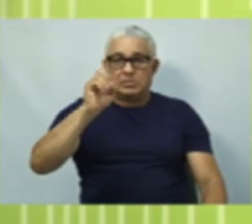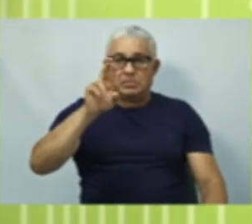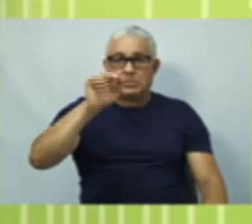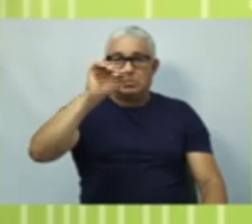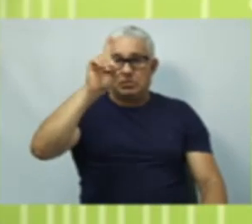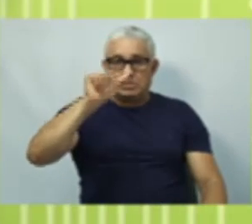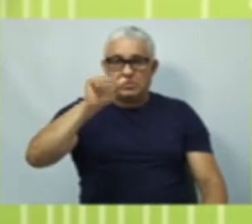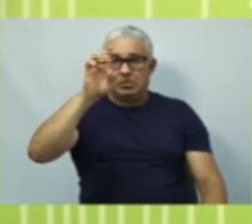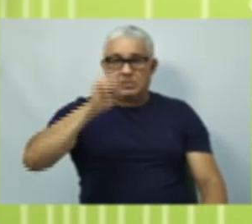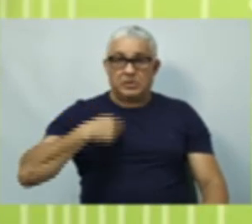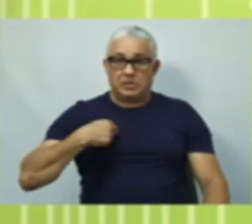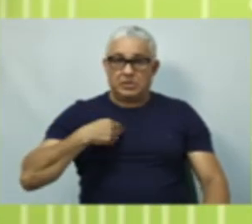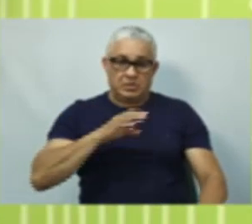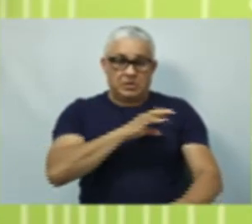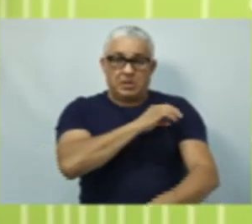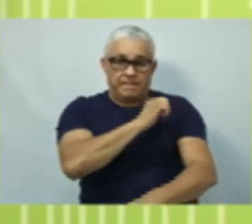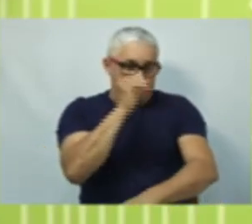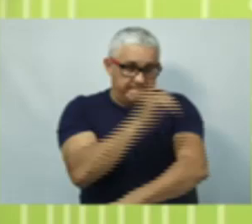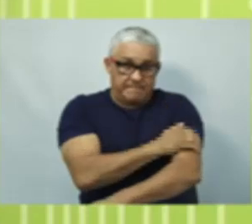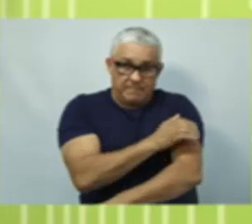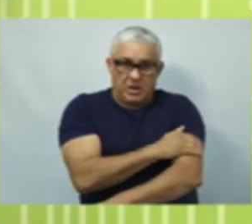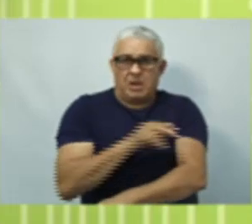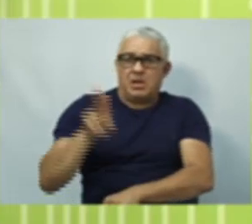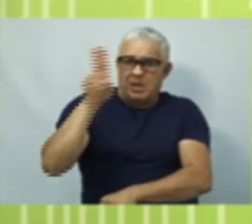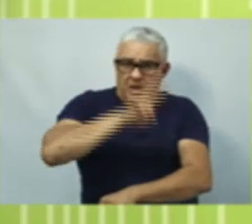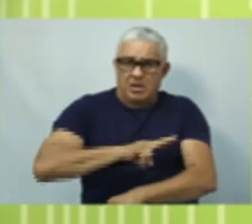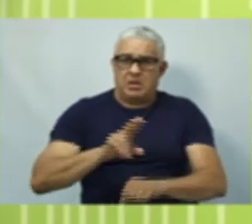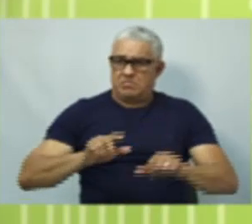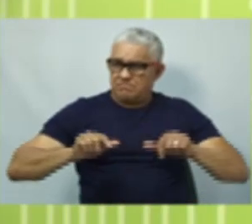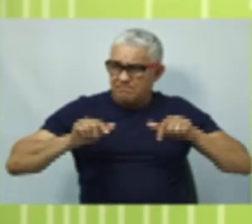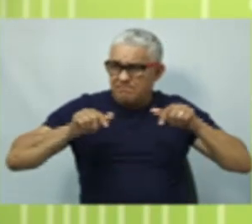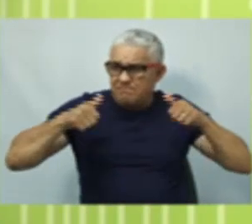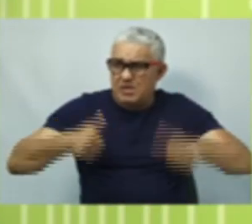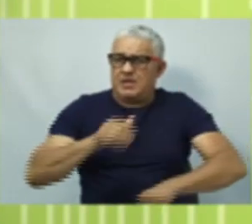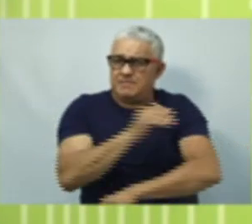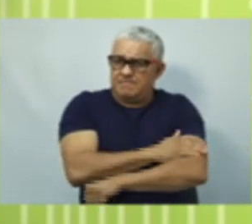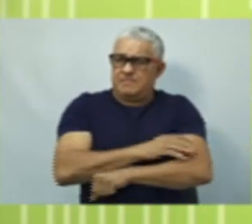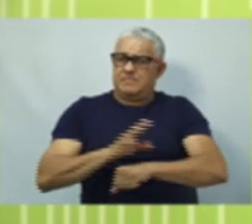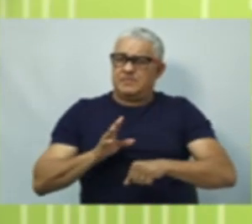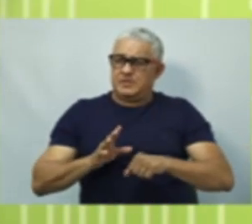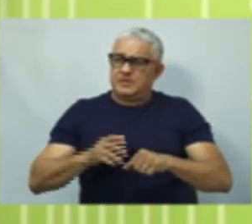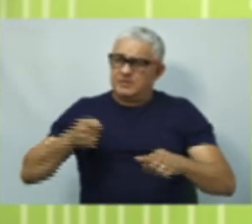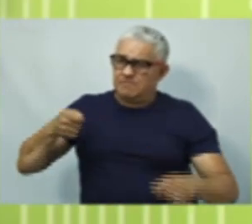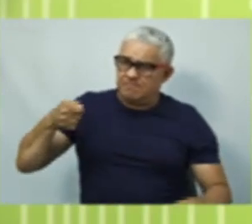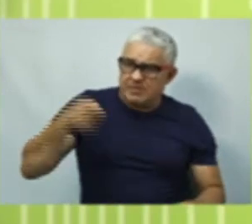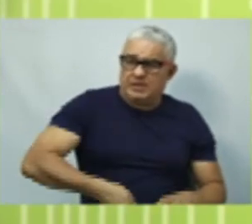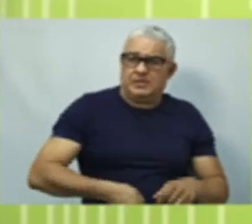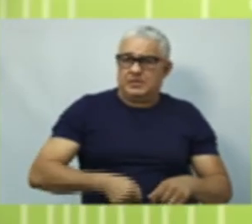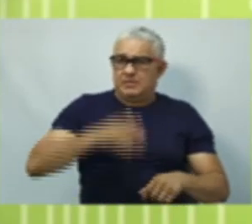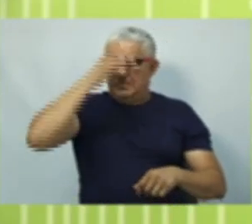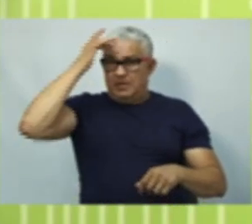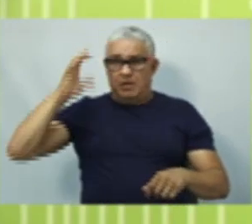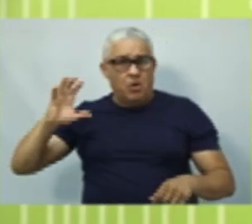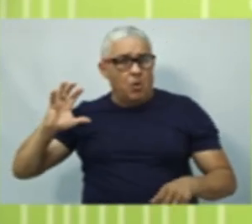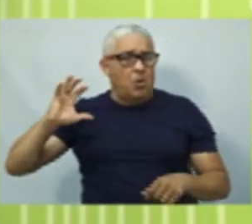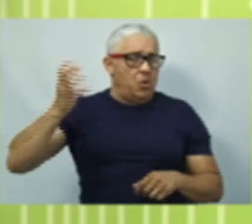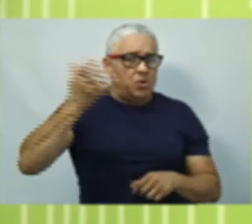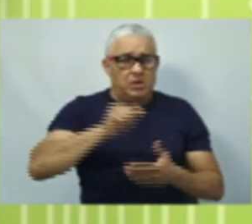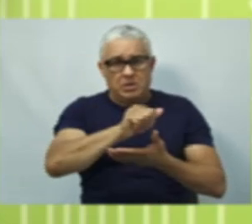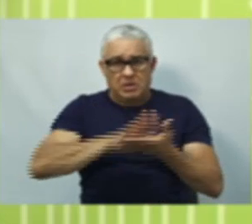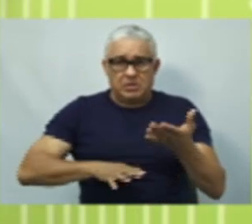eu uso da força, uso do meu poder para forçar alguém a tomar uma decisão ou fazer uma